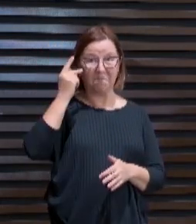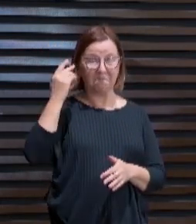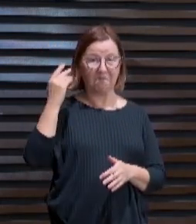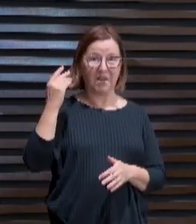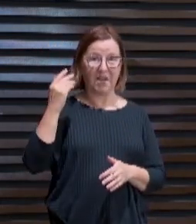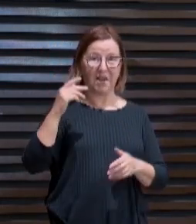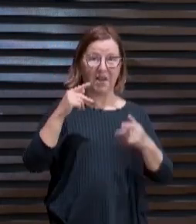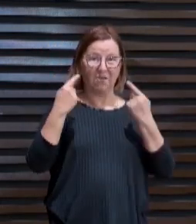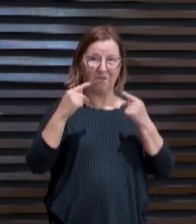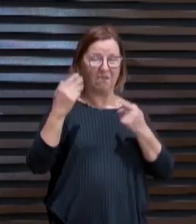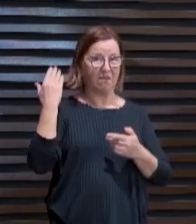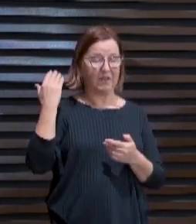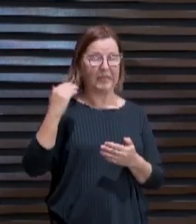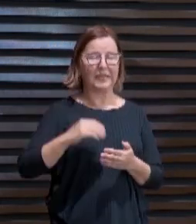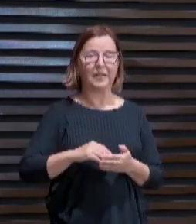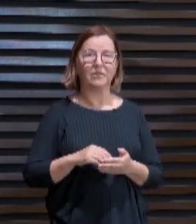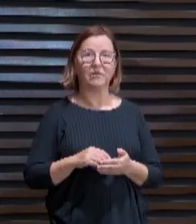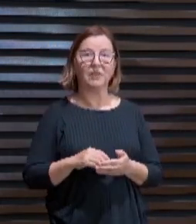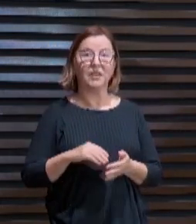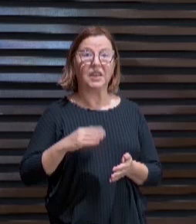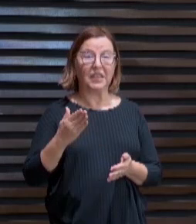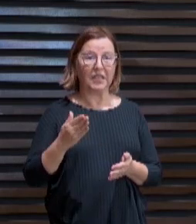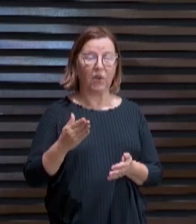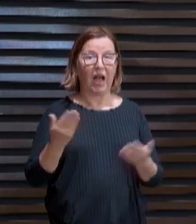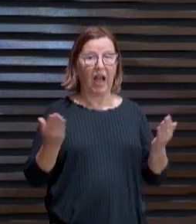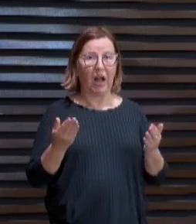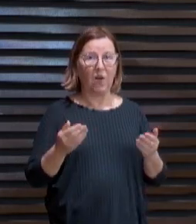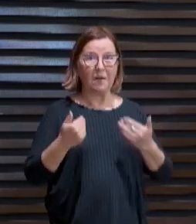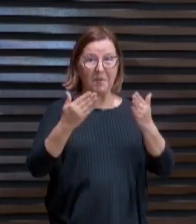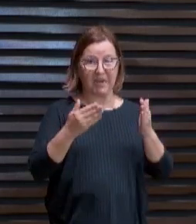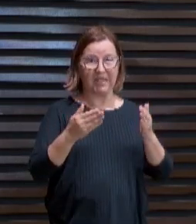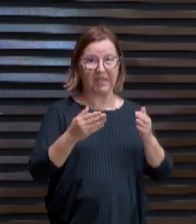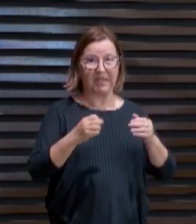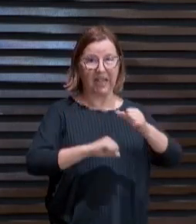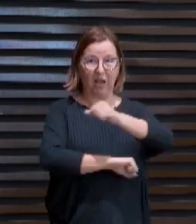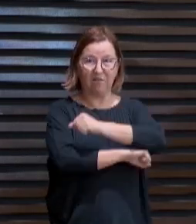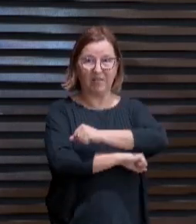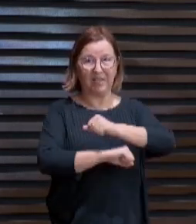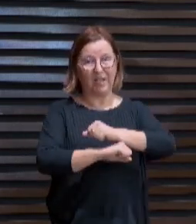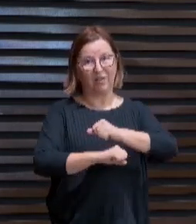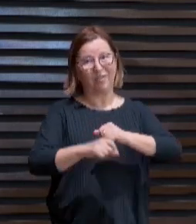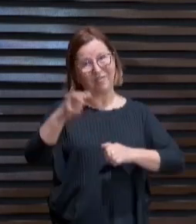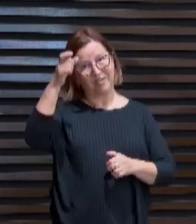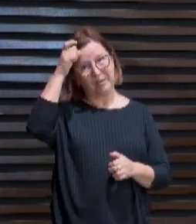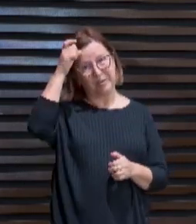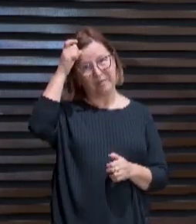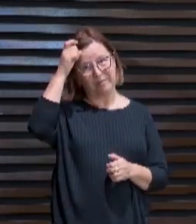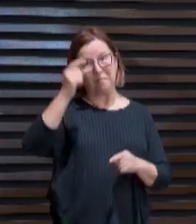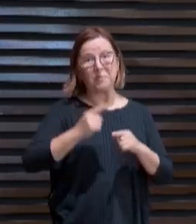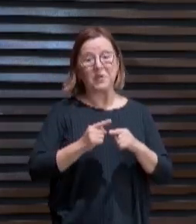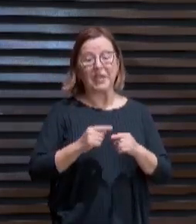Deus para se tornarem sinagoga de Satanás, pois todo aquele que persegue a igreja é um agente de